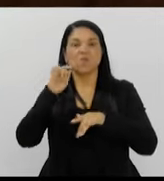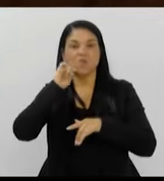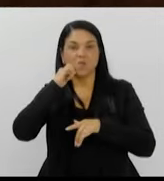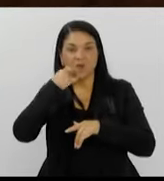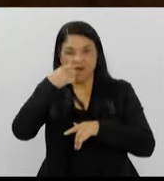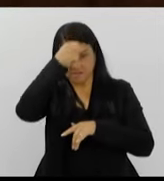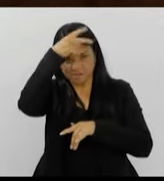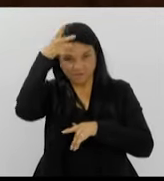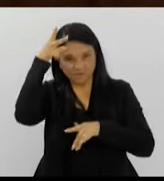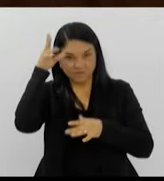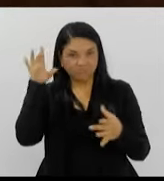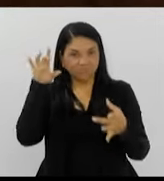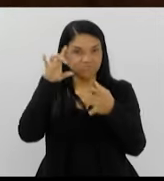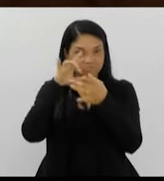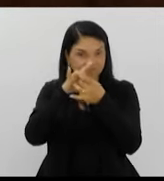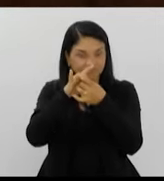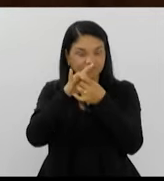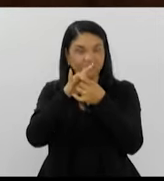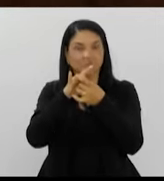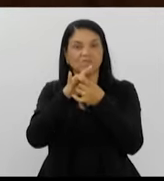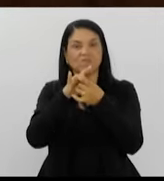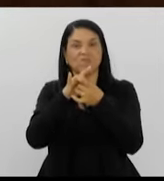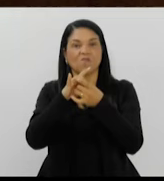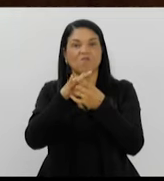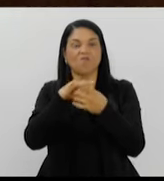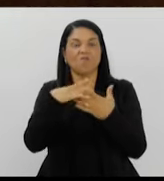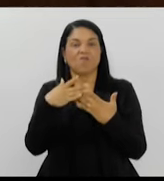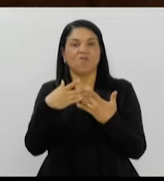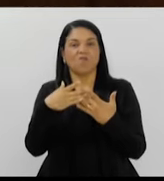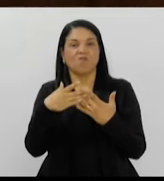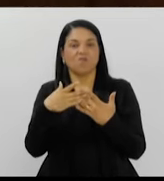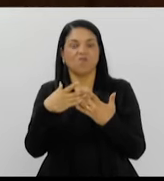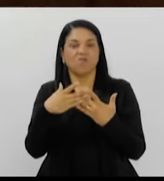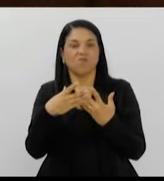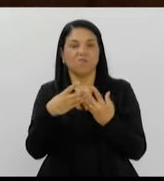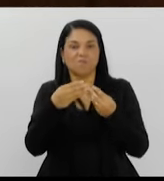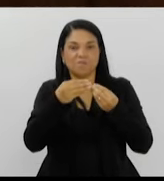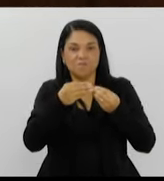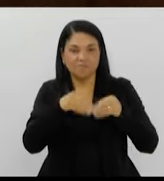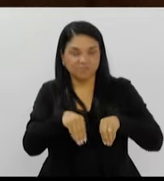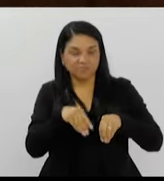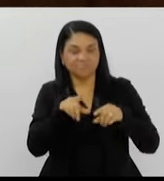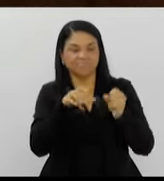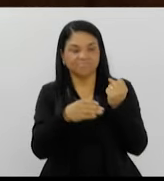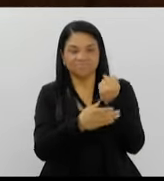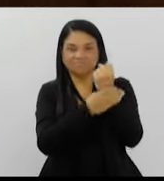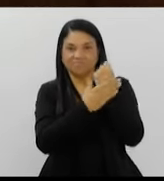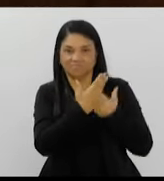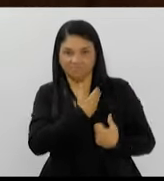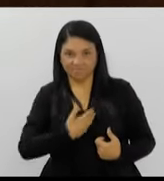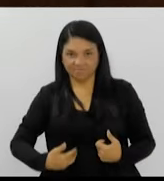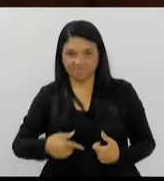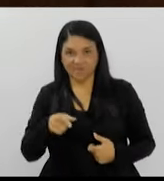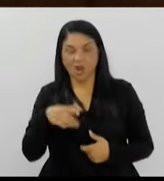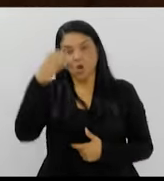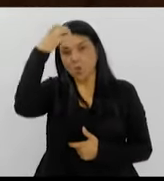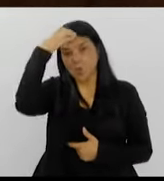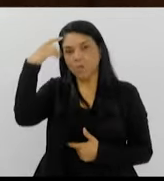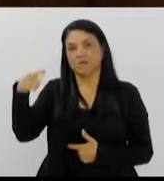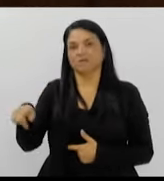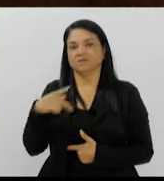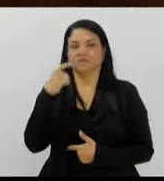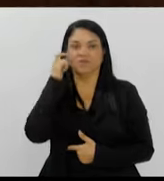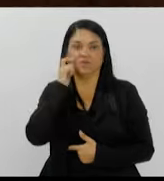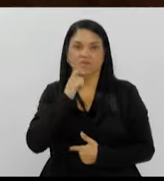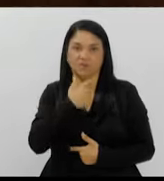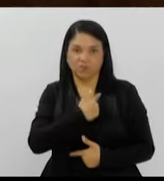fracasso da Segurança Pública é culpa sua E aí esse ônus tá caindo nos candidatos da direita